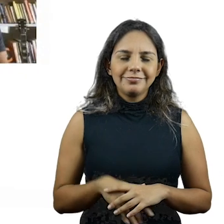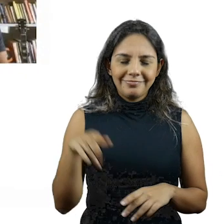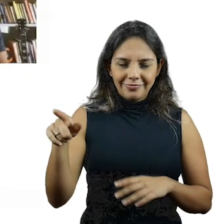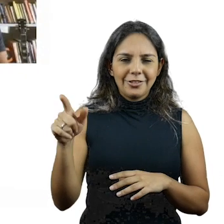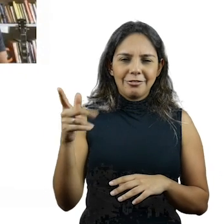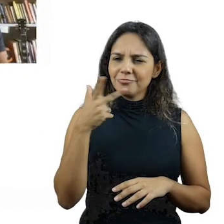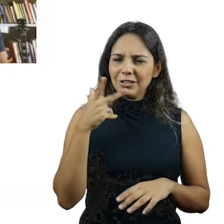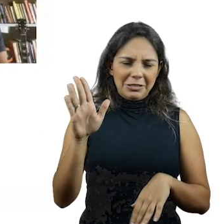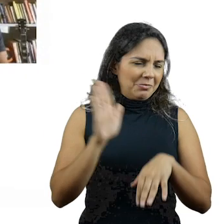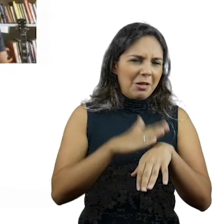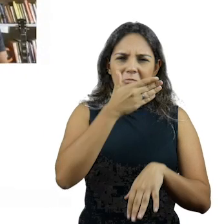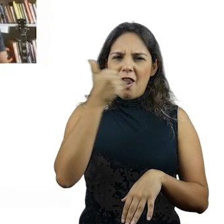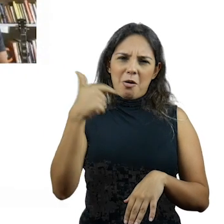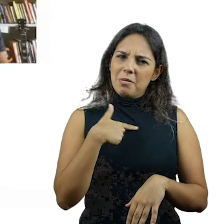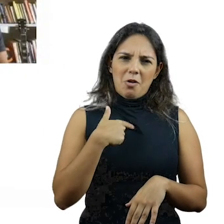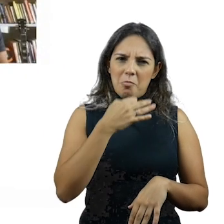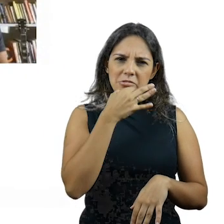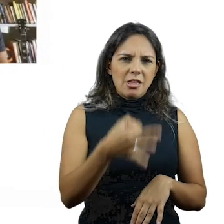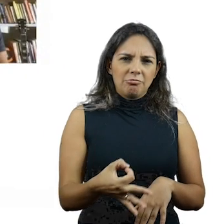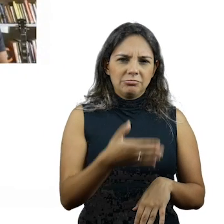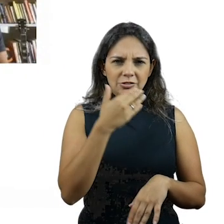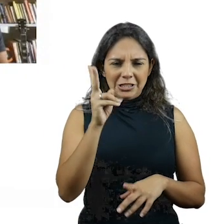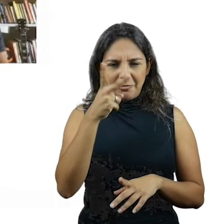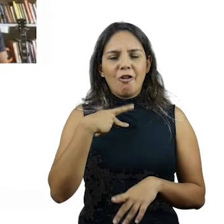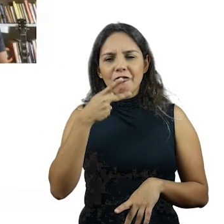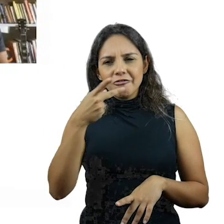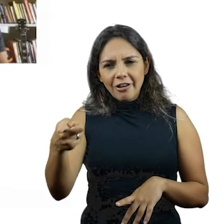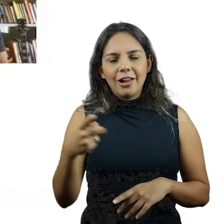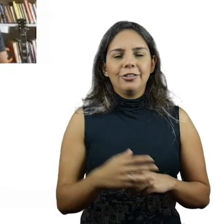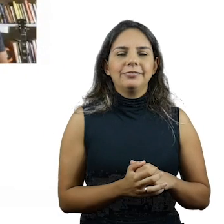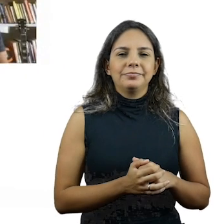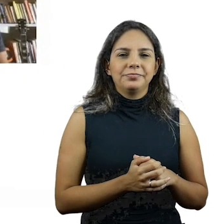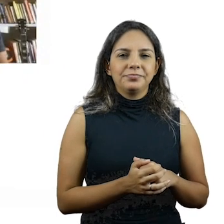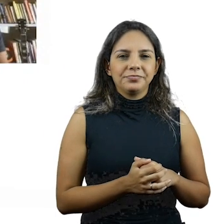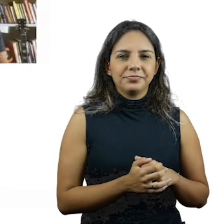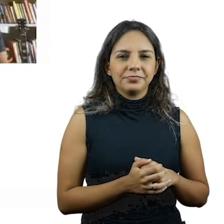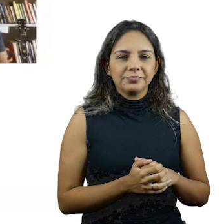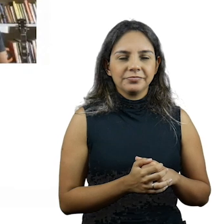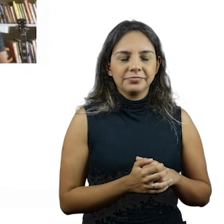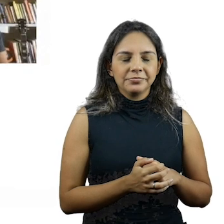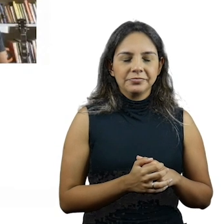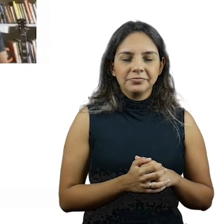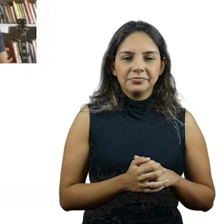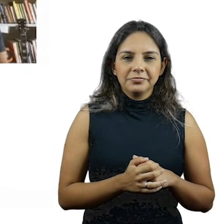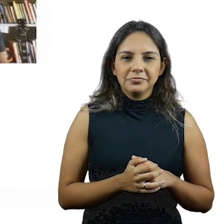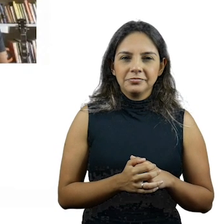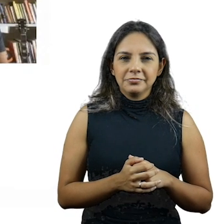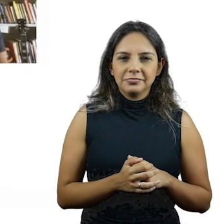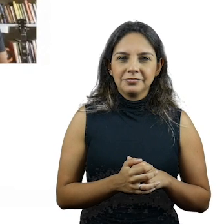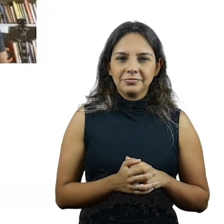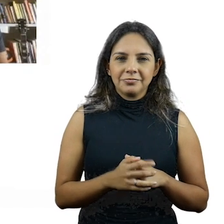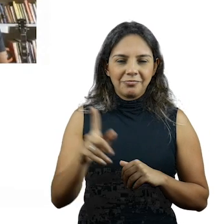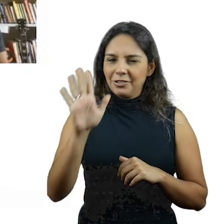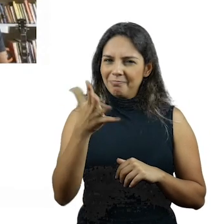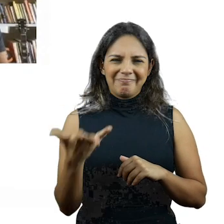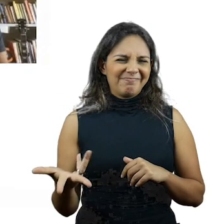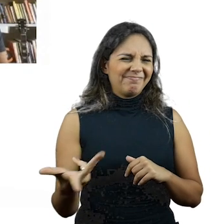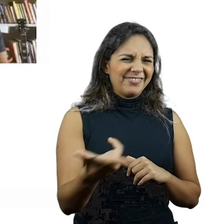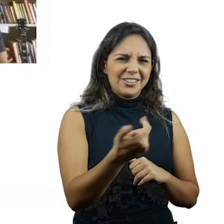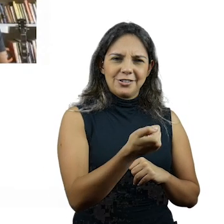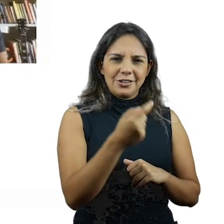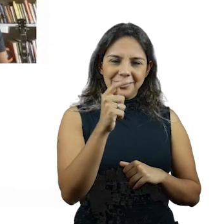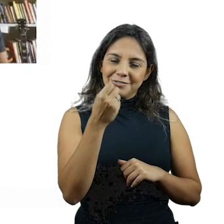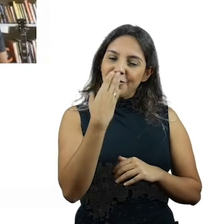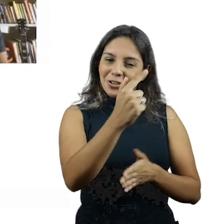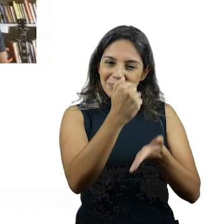grande guitarrista. Sempre que eu encontro ele, eu falo isso para ele. Acho que é um cara sensacional, assim. Bacana você perguntar isso. E eu